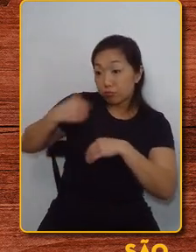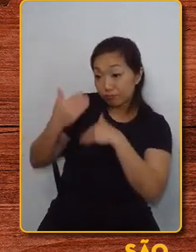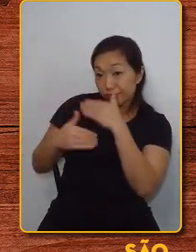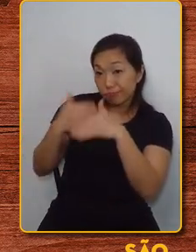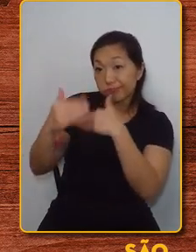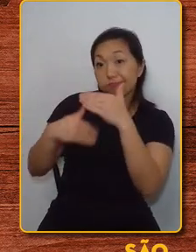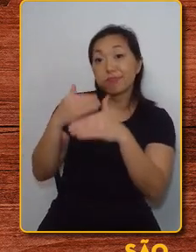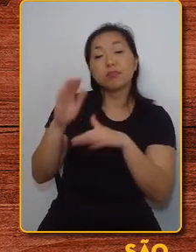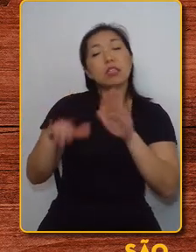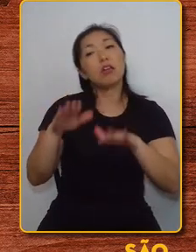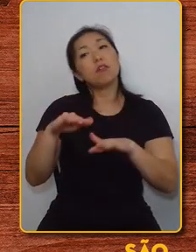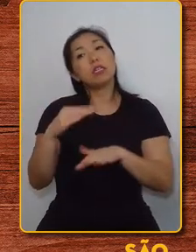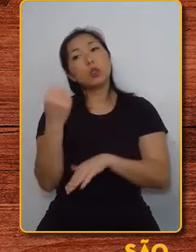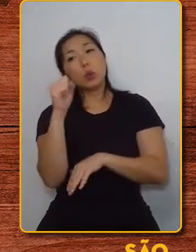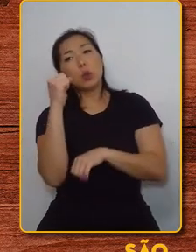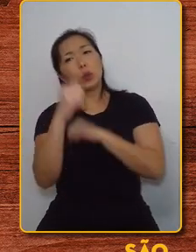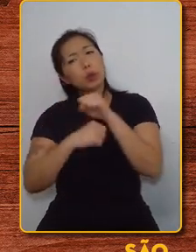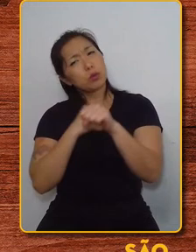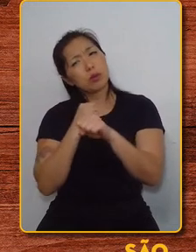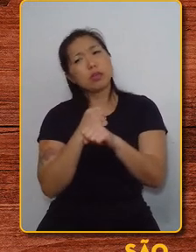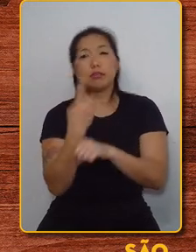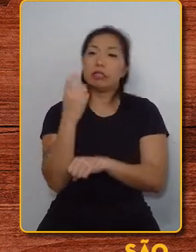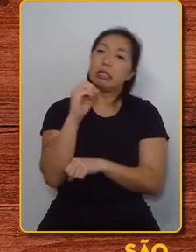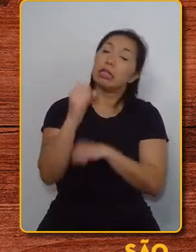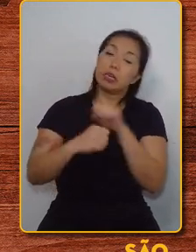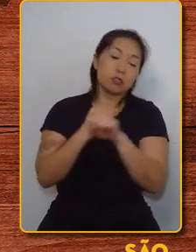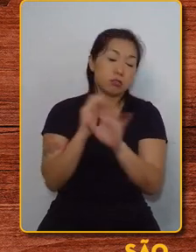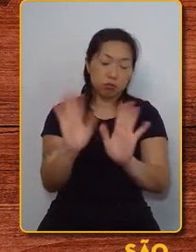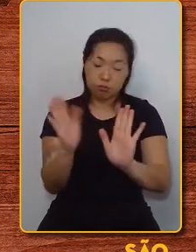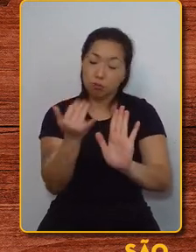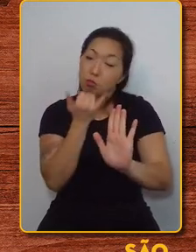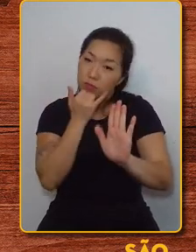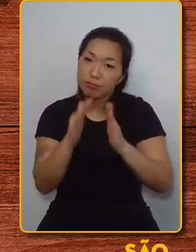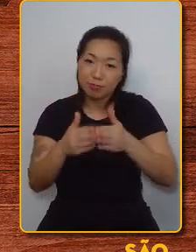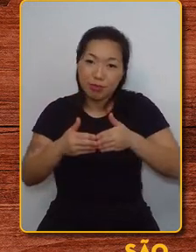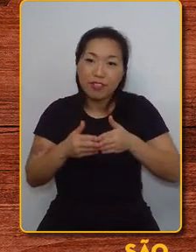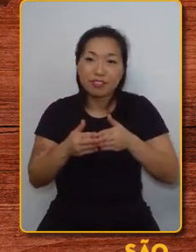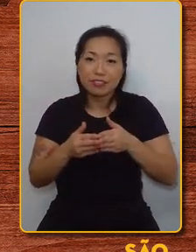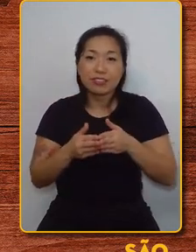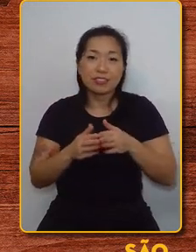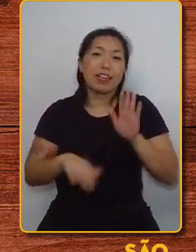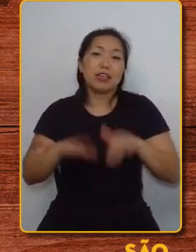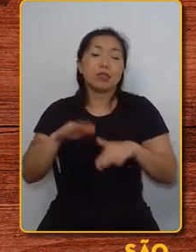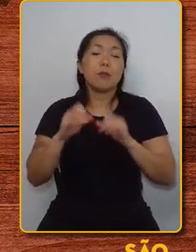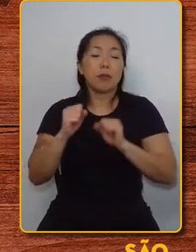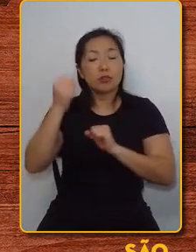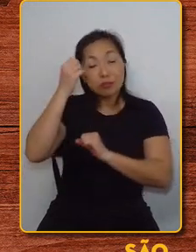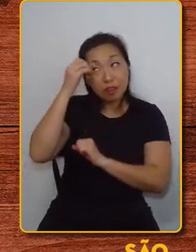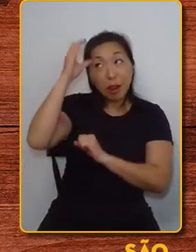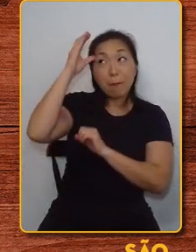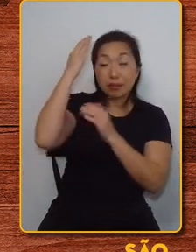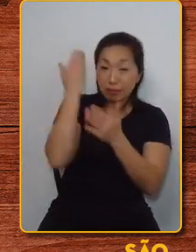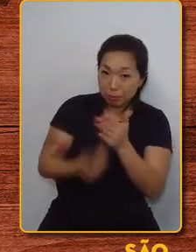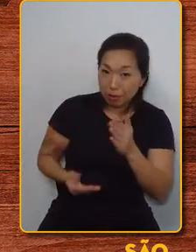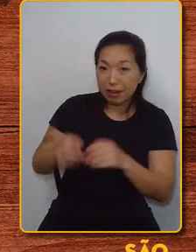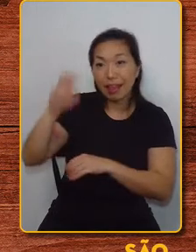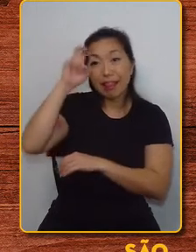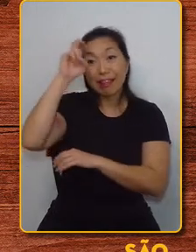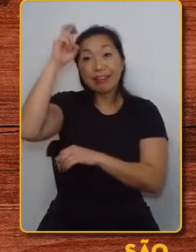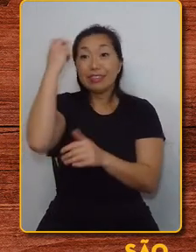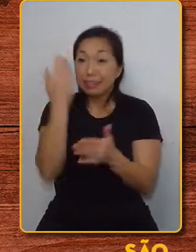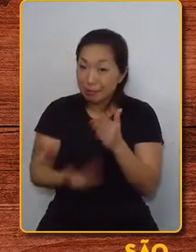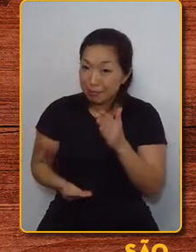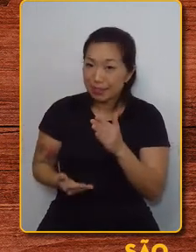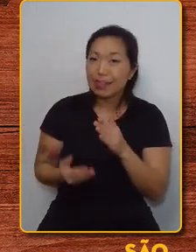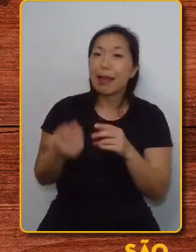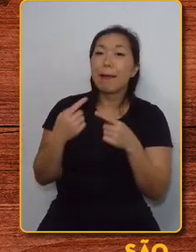a 8 anos, daqui a 10 anos, não. Vamos perder capacidade, vamos perder inteligência, vamos perder memória. Mas hoje eu acho que nós temos condições